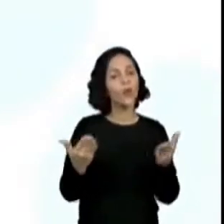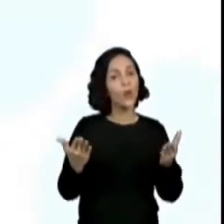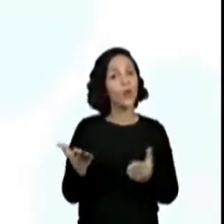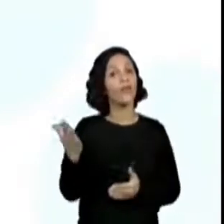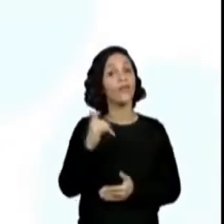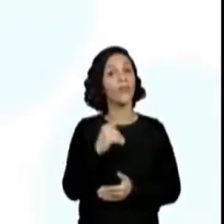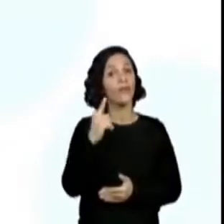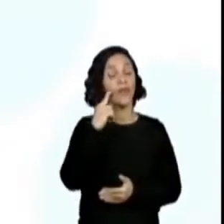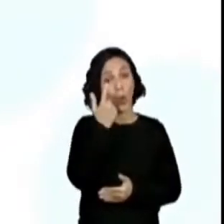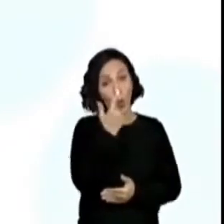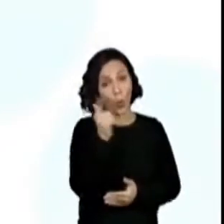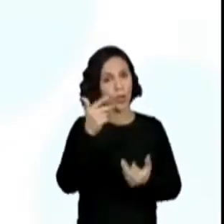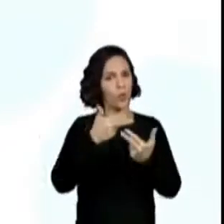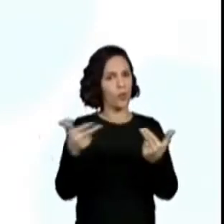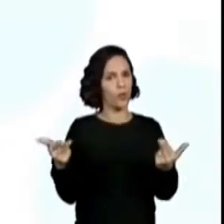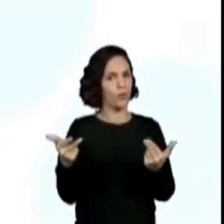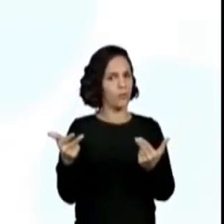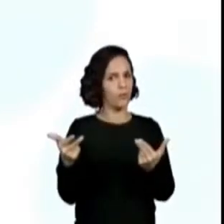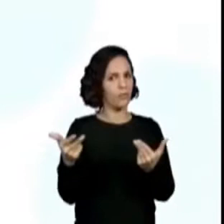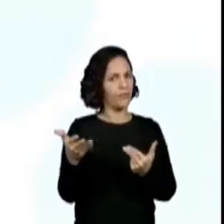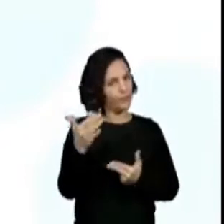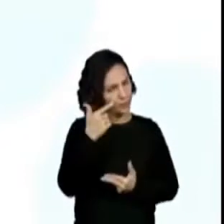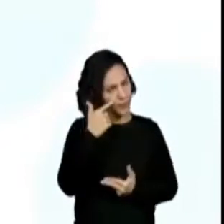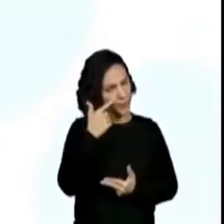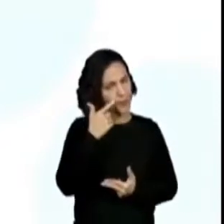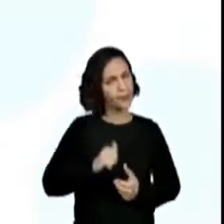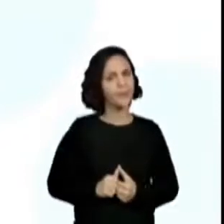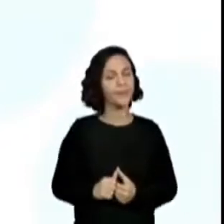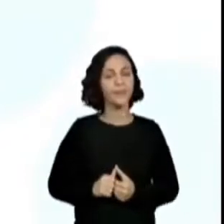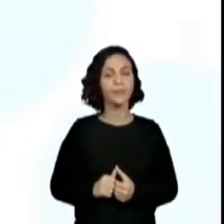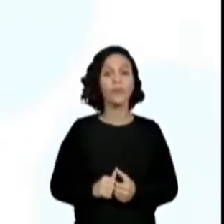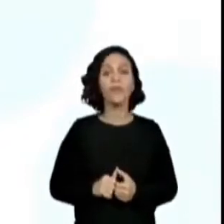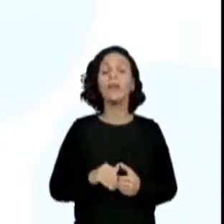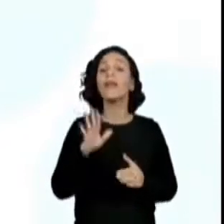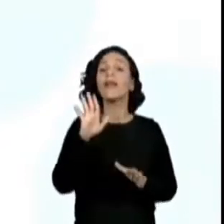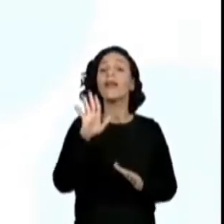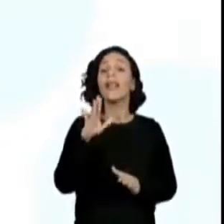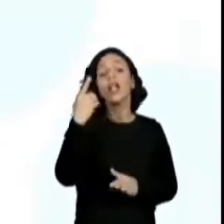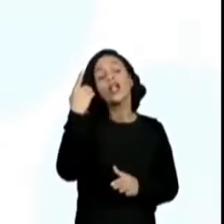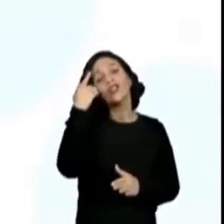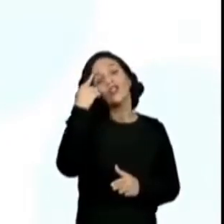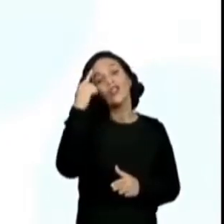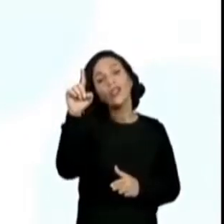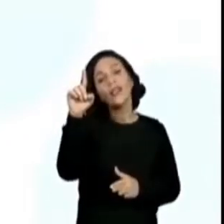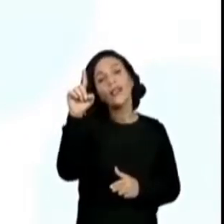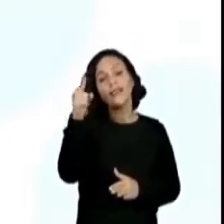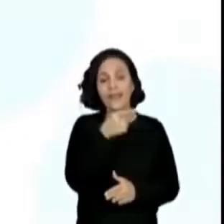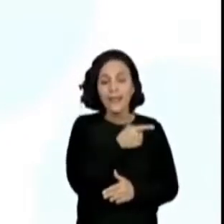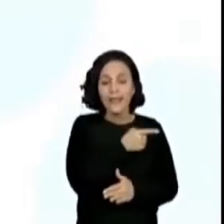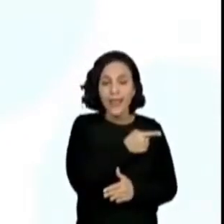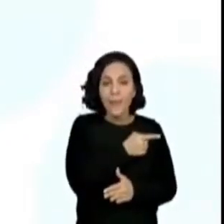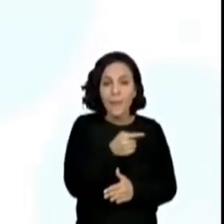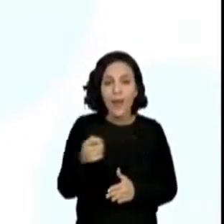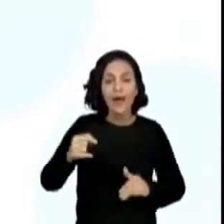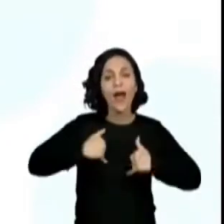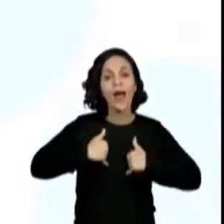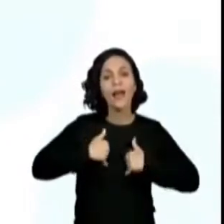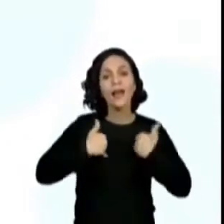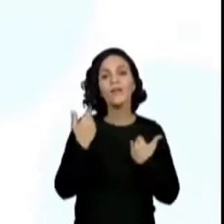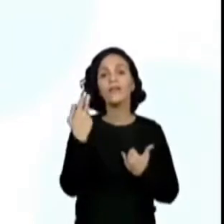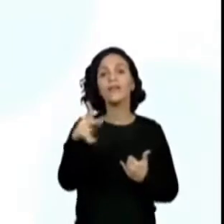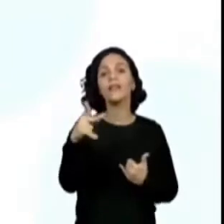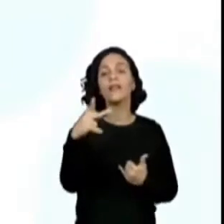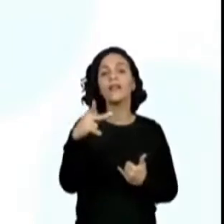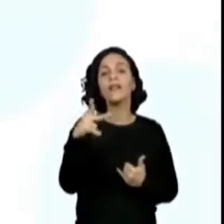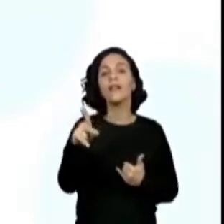agora para outras coisas. Em que dia da semana ocorreu o aniversário